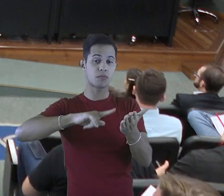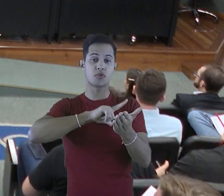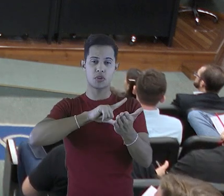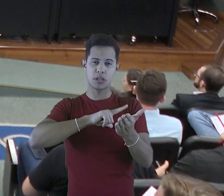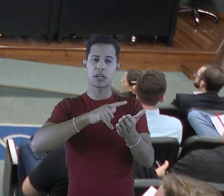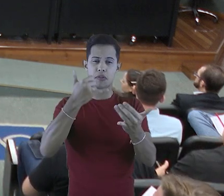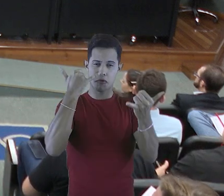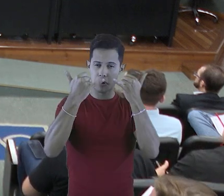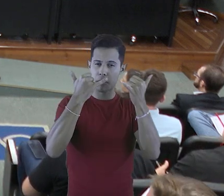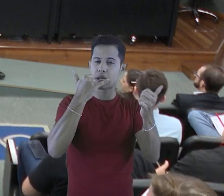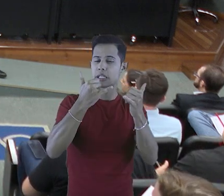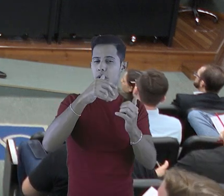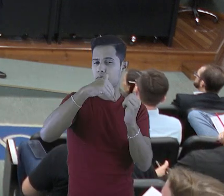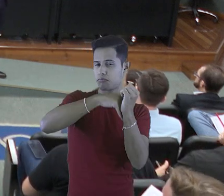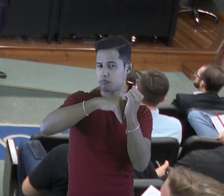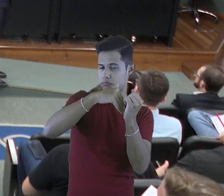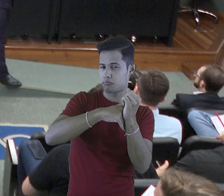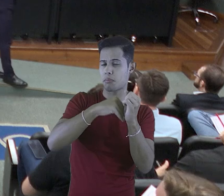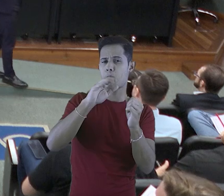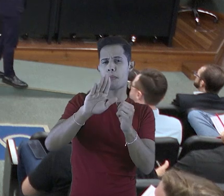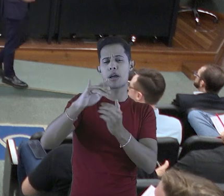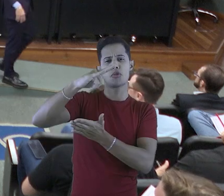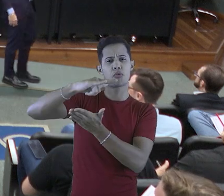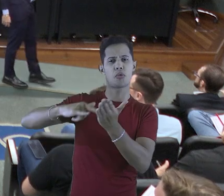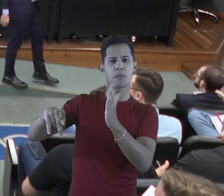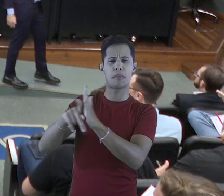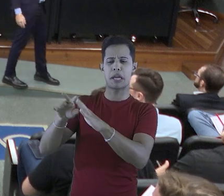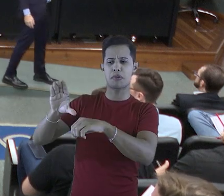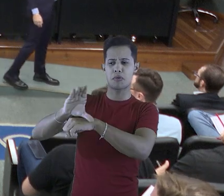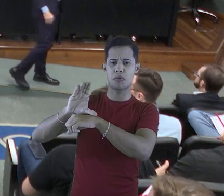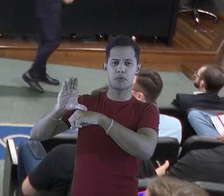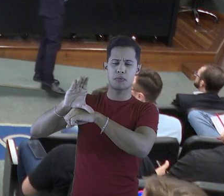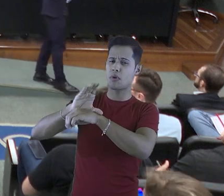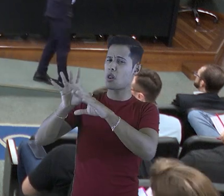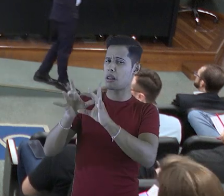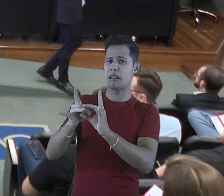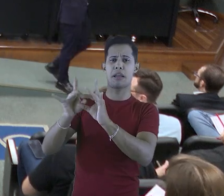sensíveis, crianças, etc., os documentos constitutivos, naturalmente, públicos.